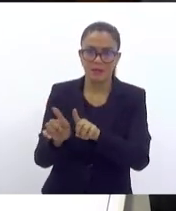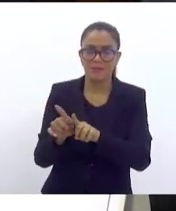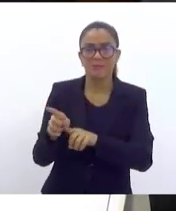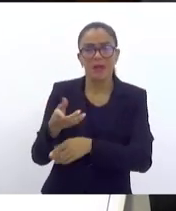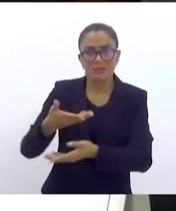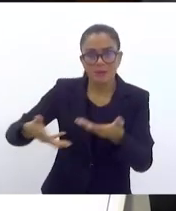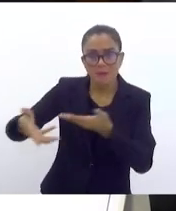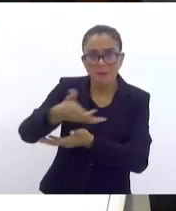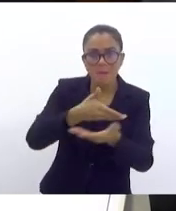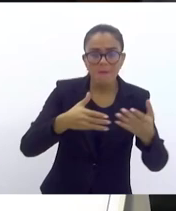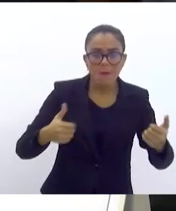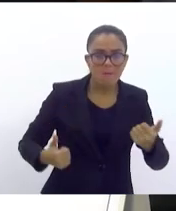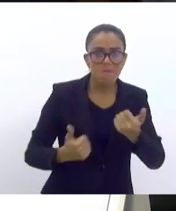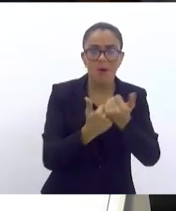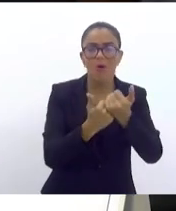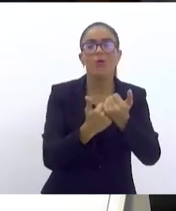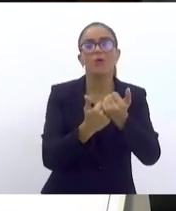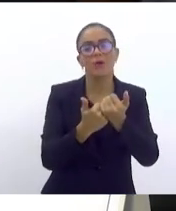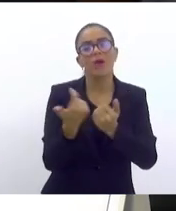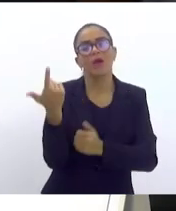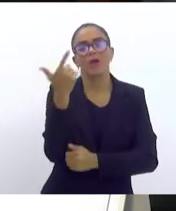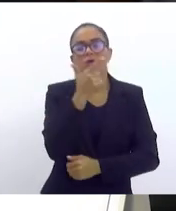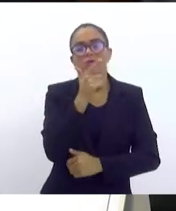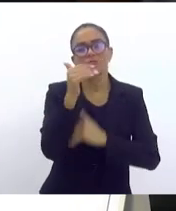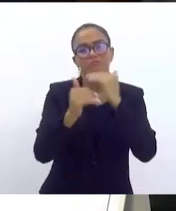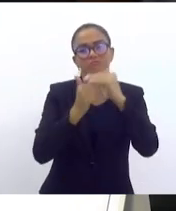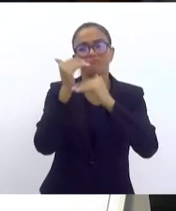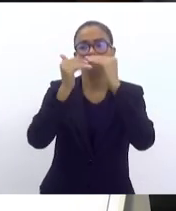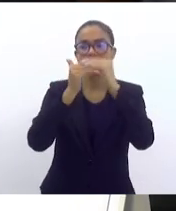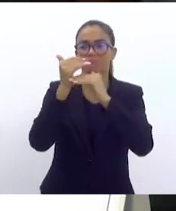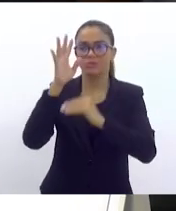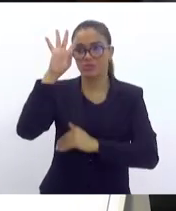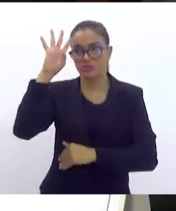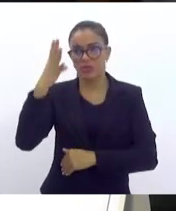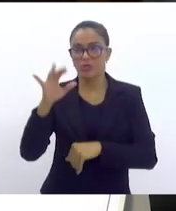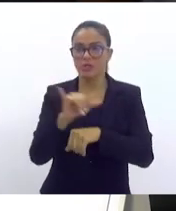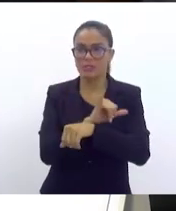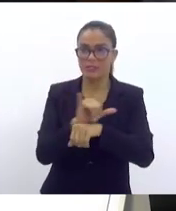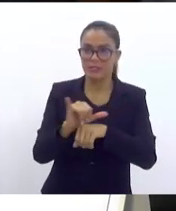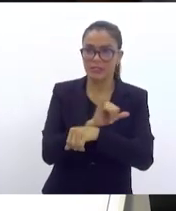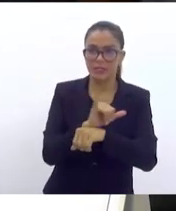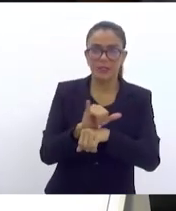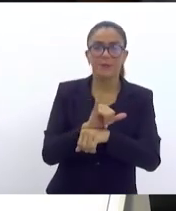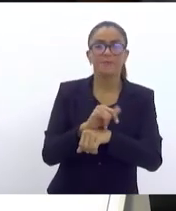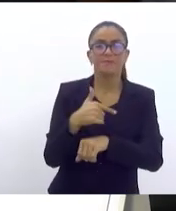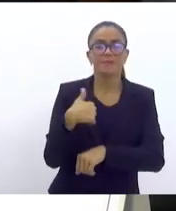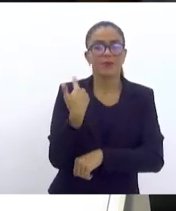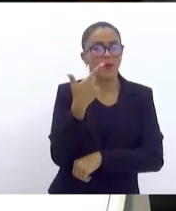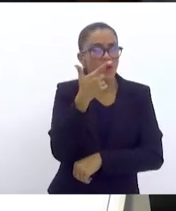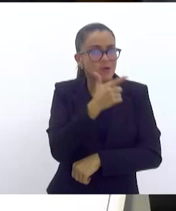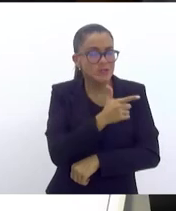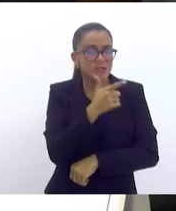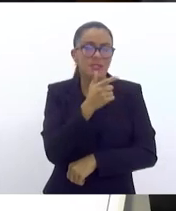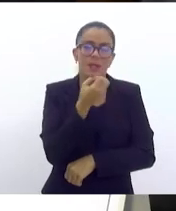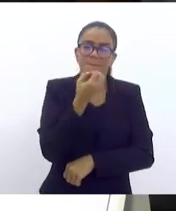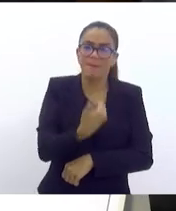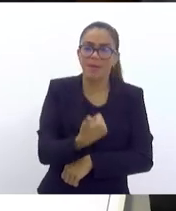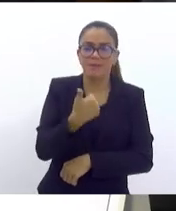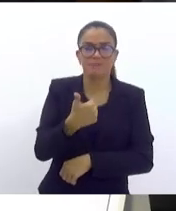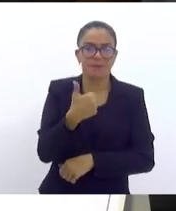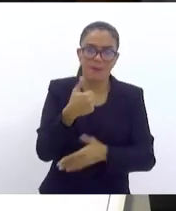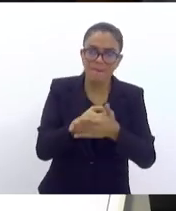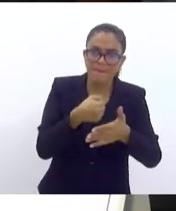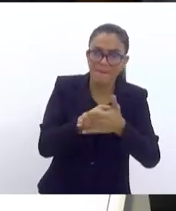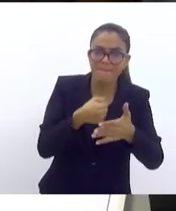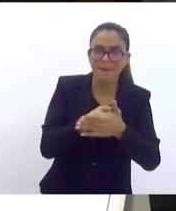dessa comunhão de força nós possamos chegar antes e construir alguma soluções estratégicas para podermos estar bem preparados para enfrentar esse